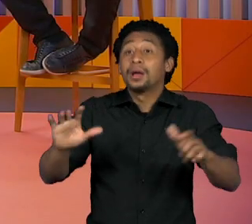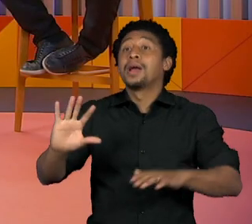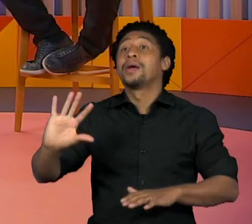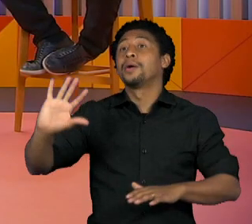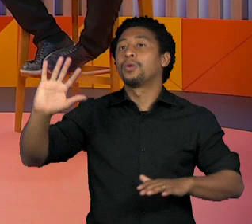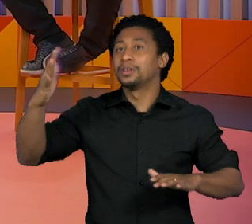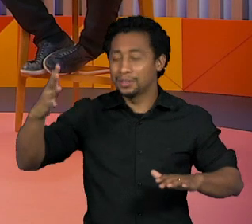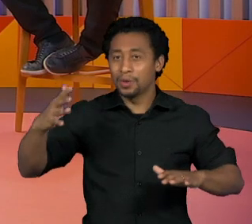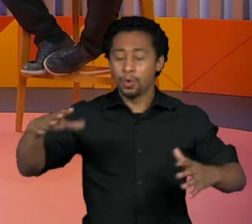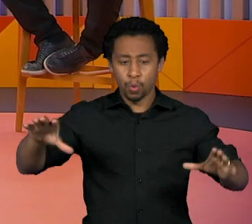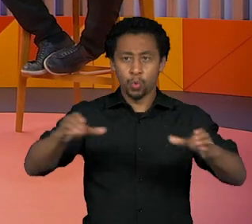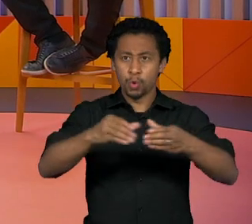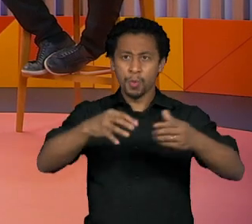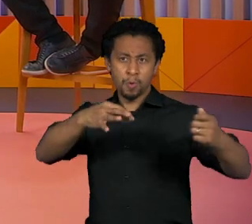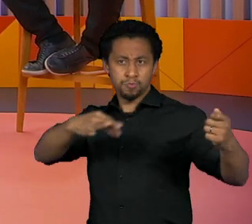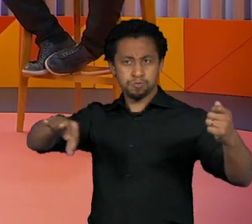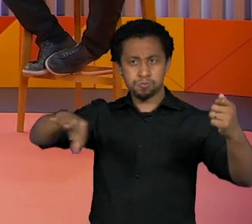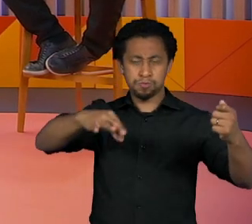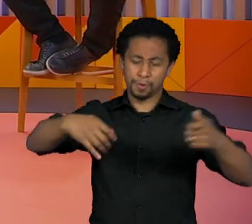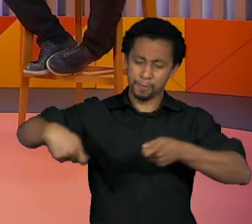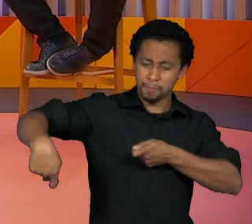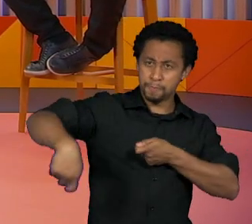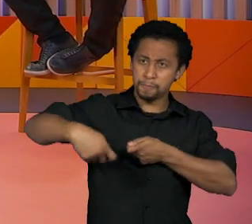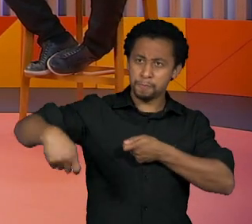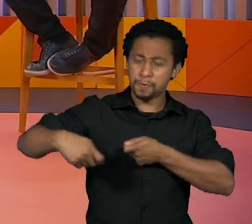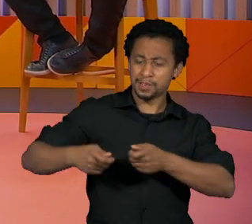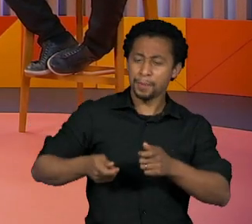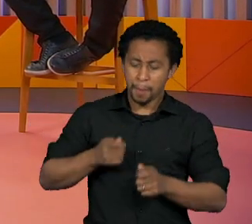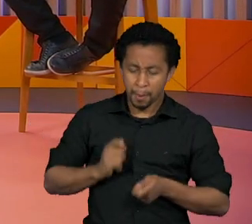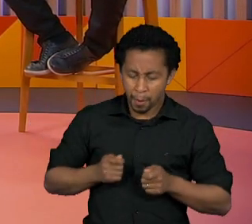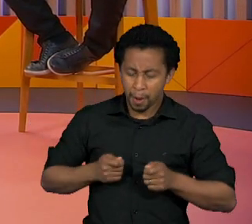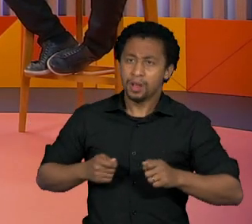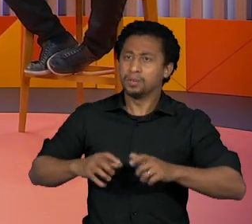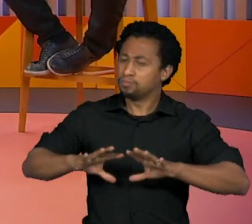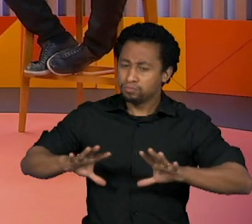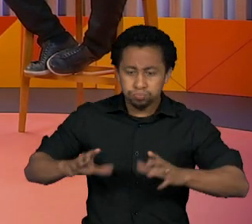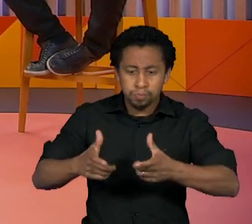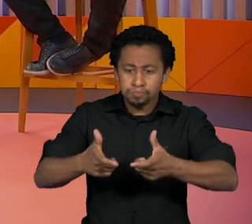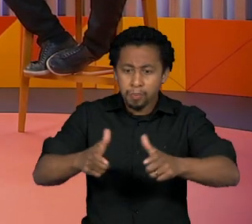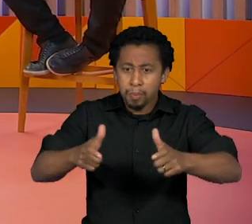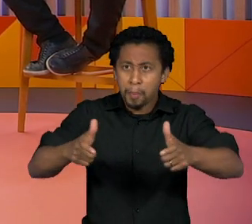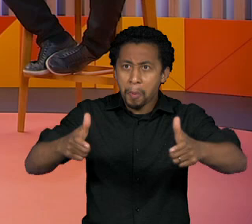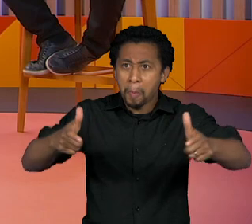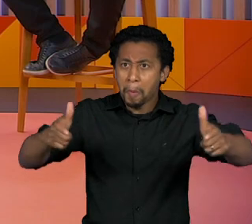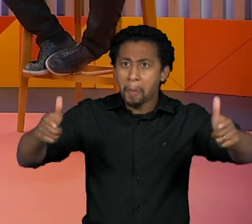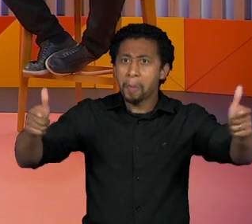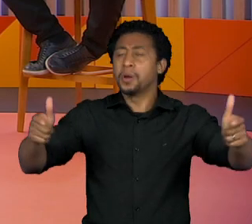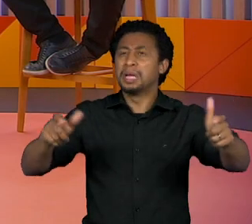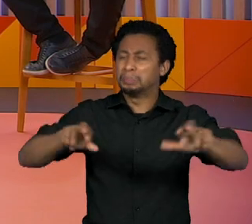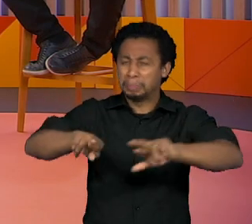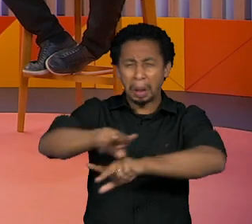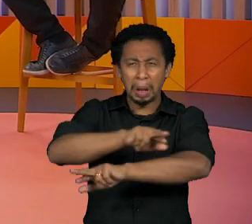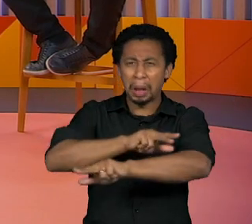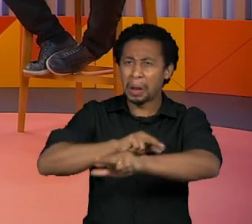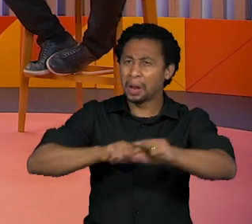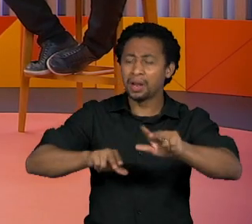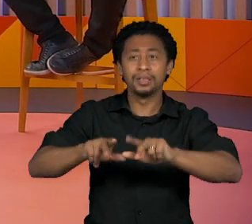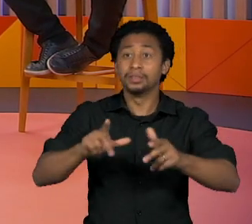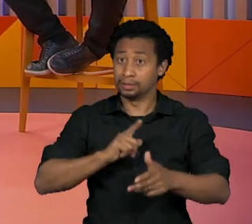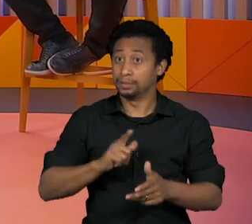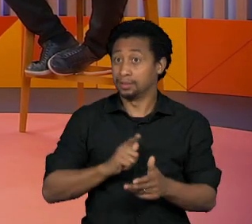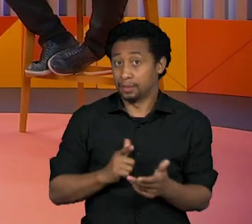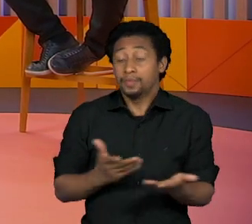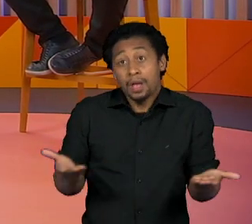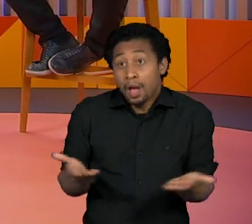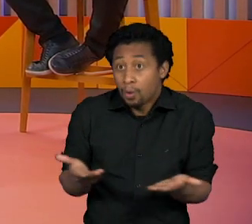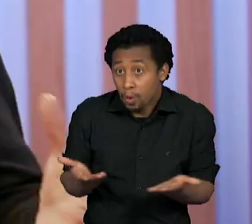Hoje, você pode chamar de orquestra praticamente qualquer formação artística musical que se